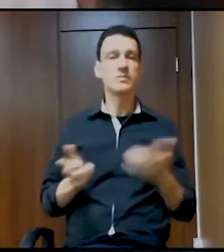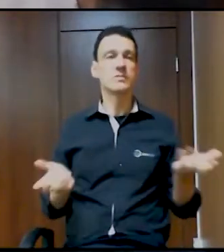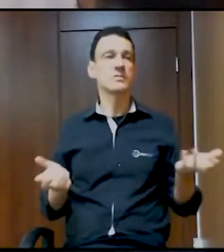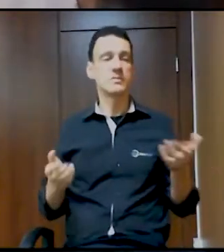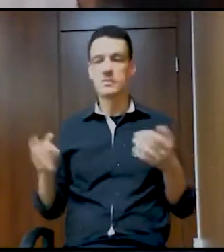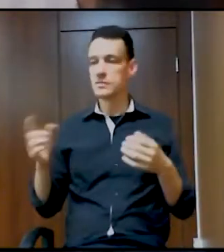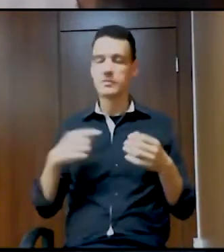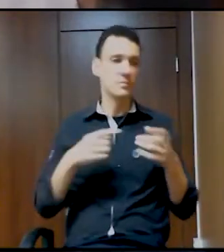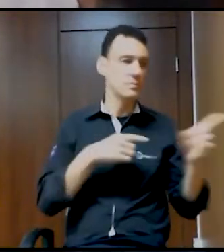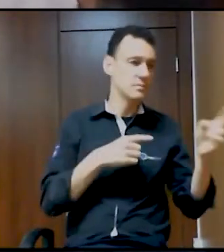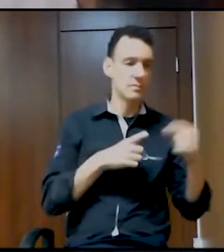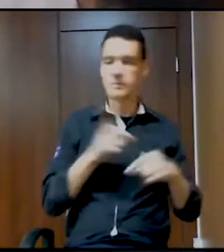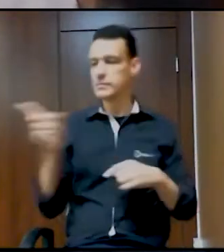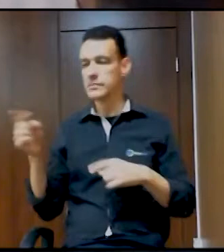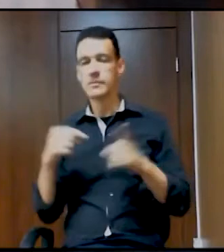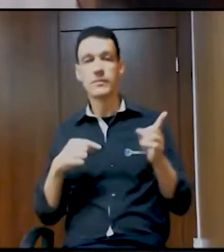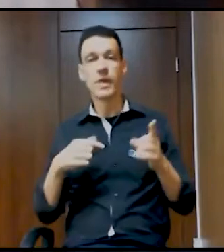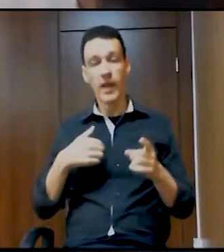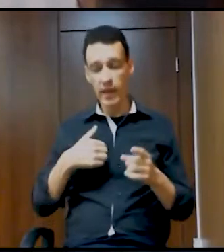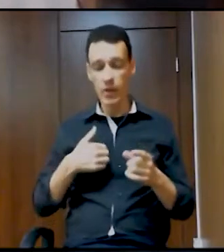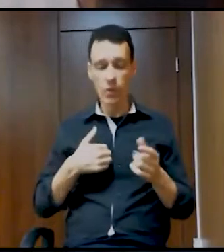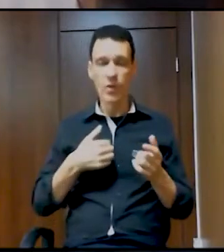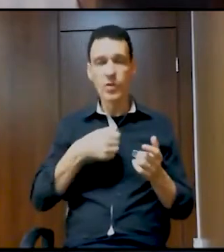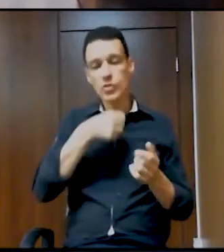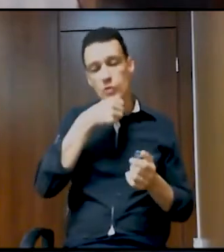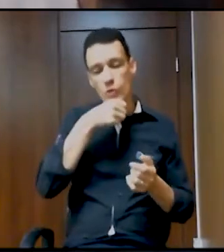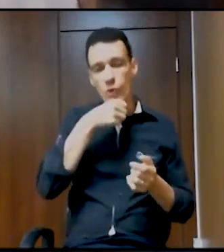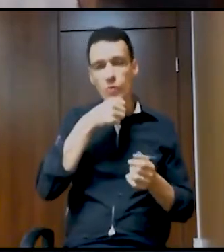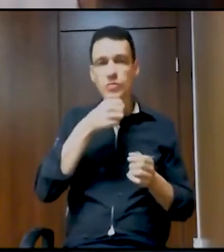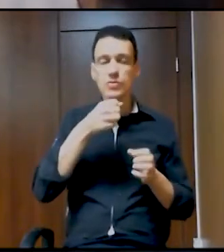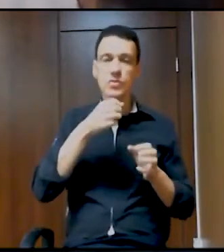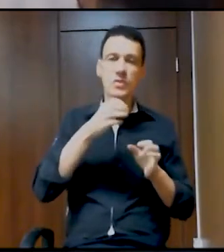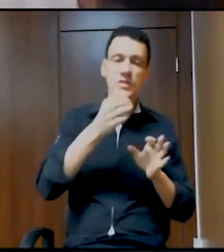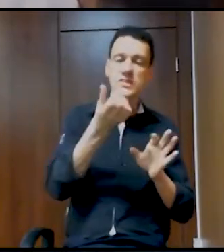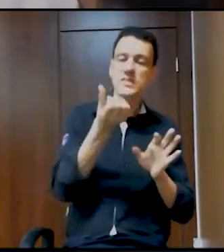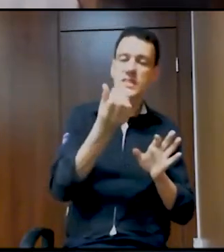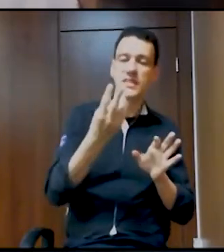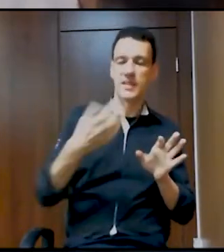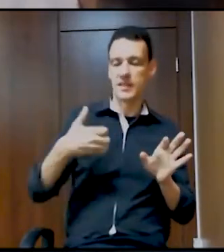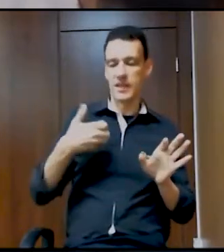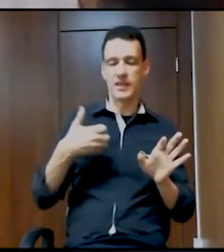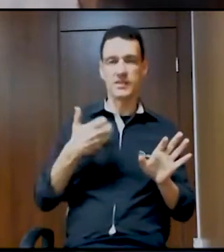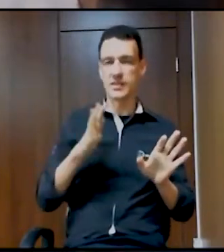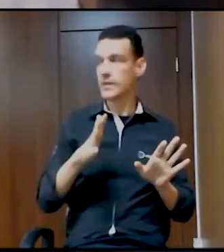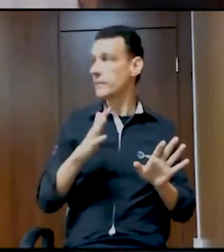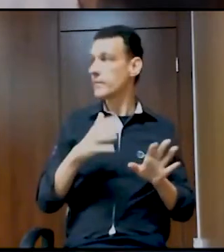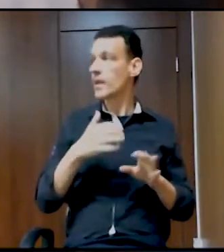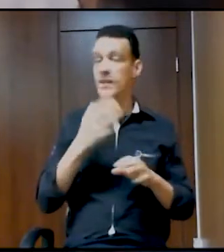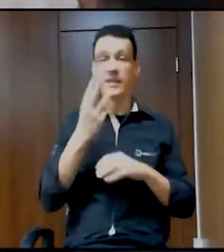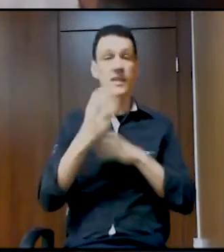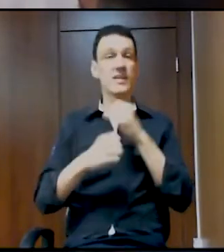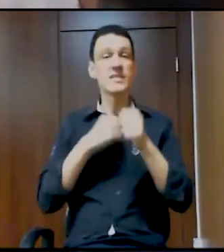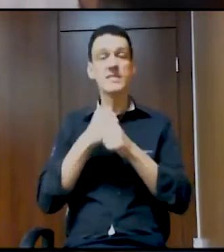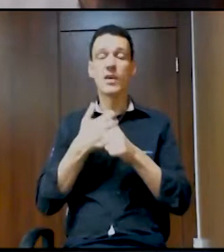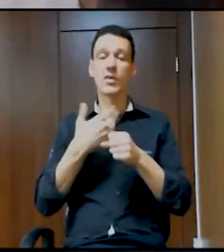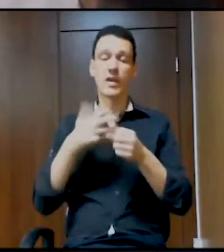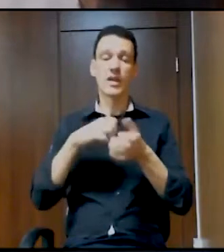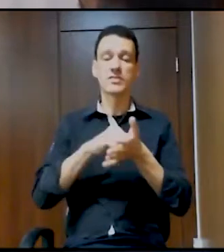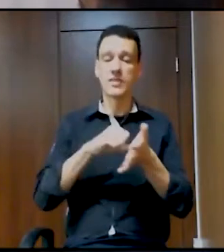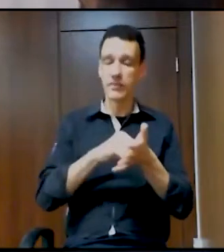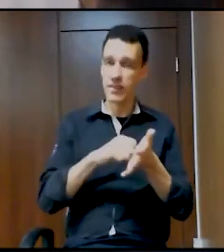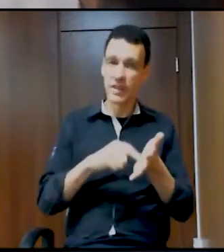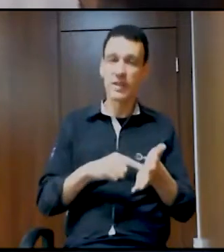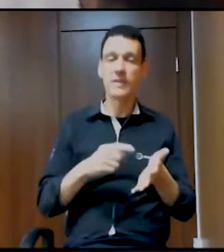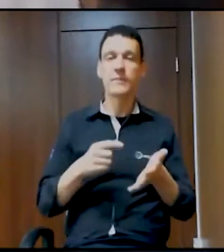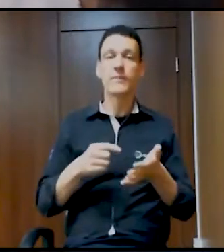olha que eu sou um idoso novo, eu só tenho 63 anos. Faz 3 anos que eu estou tentando me inscrever,